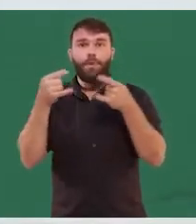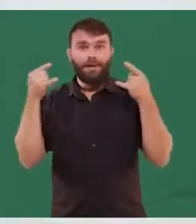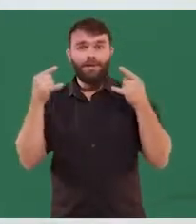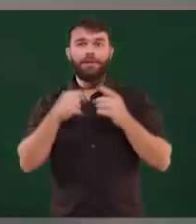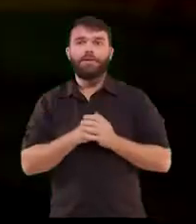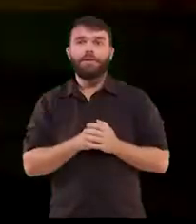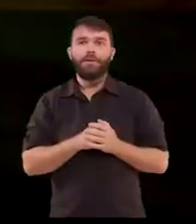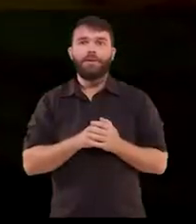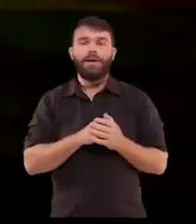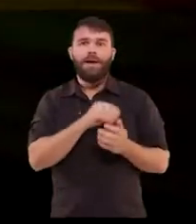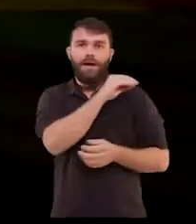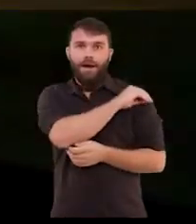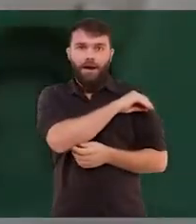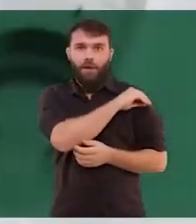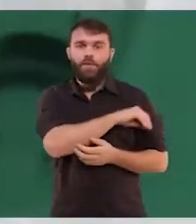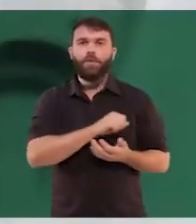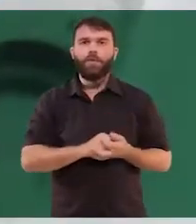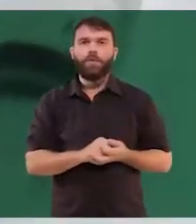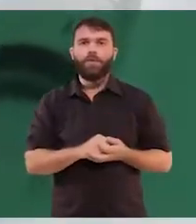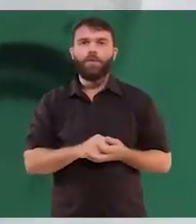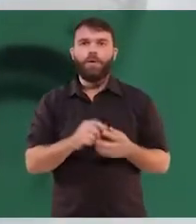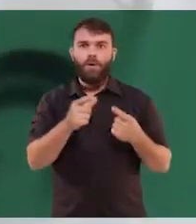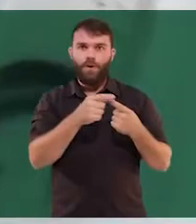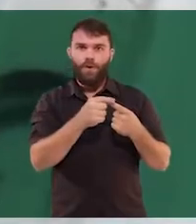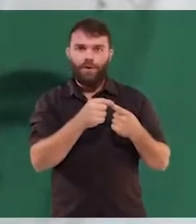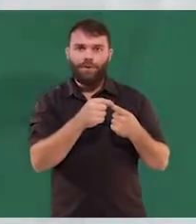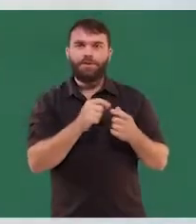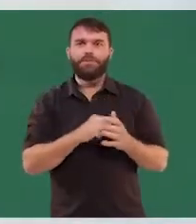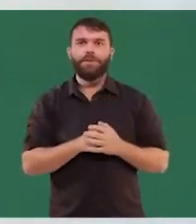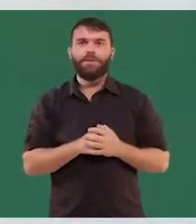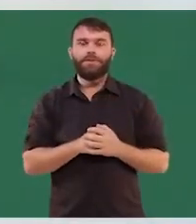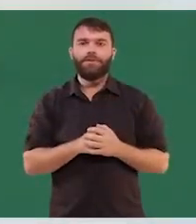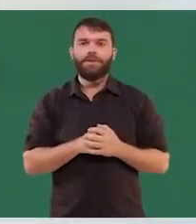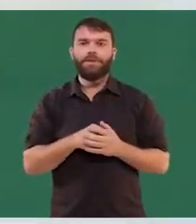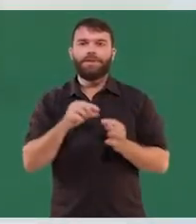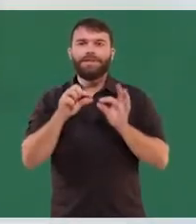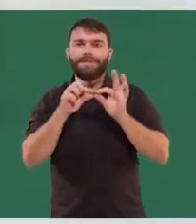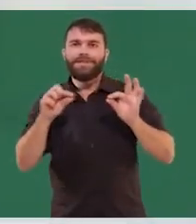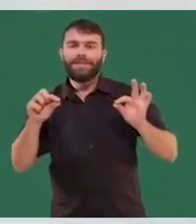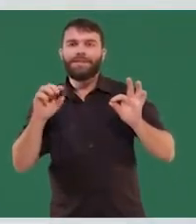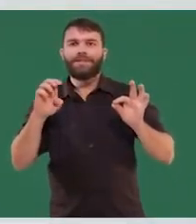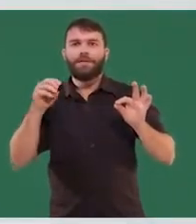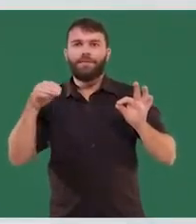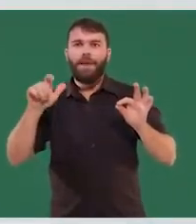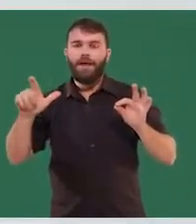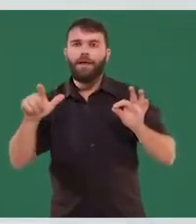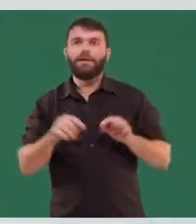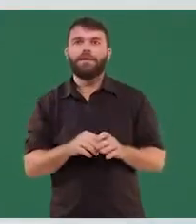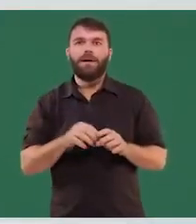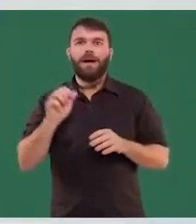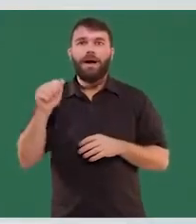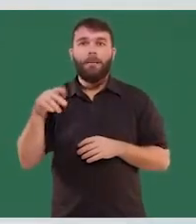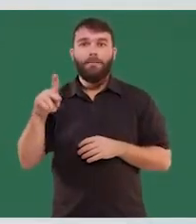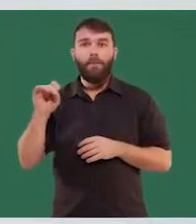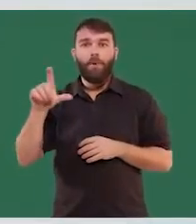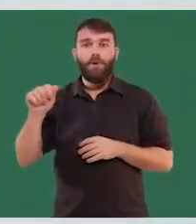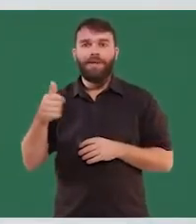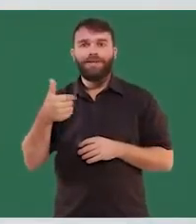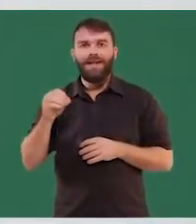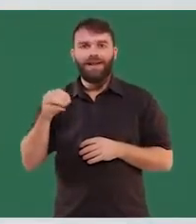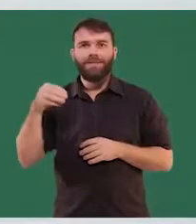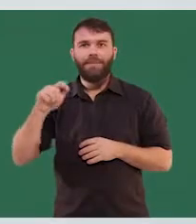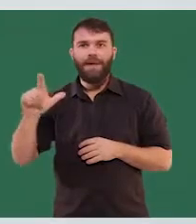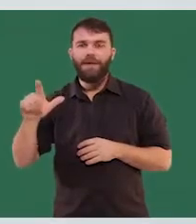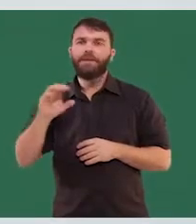máscara, álcool gel, oxímetro pediátrico, seringa de 5 ml, uma ampola de 10 ml de soro